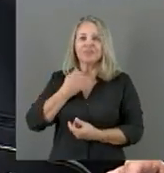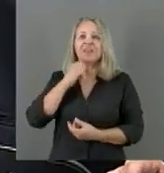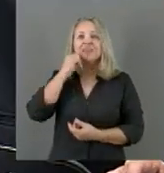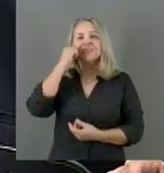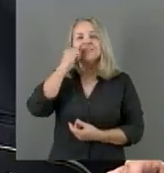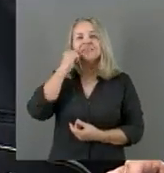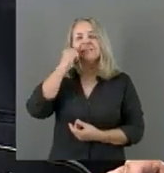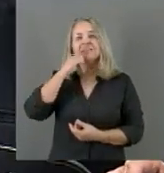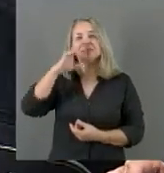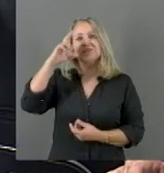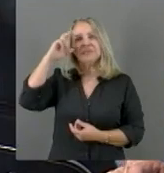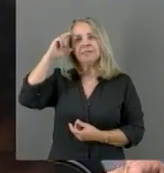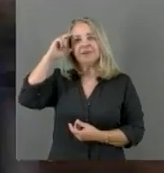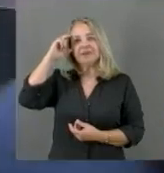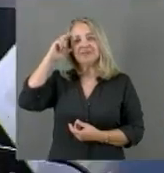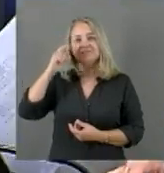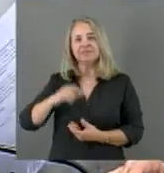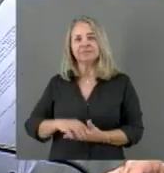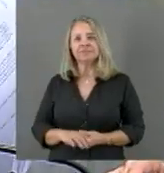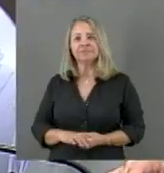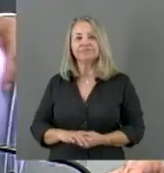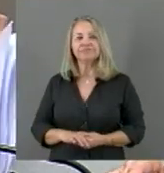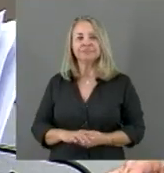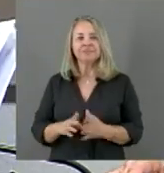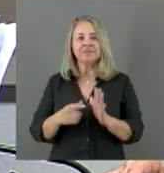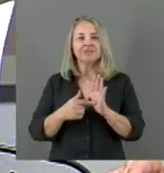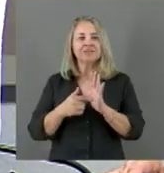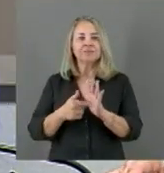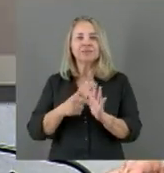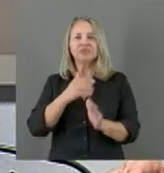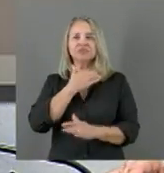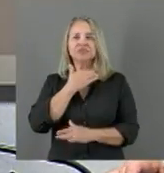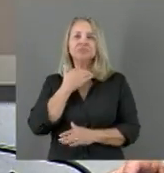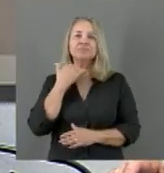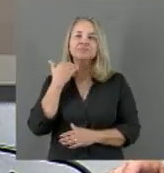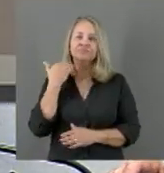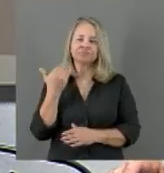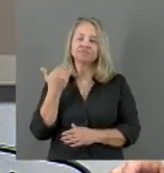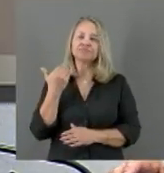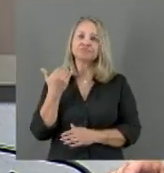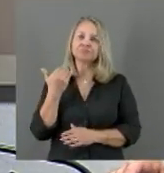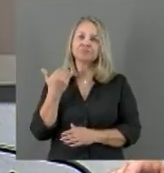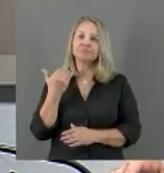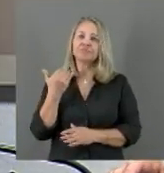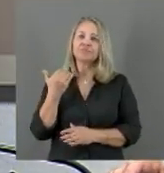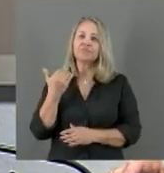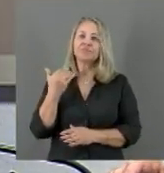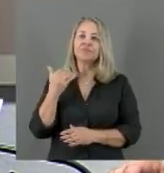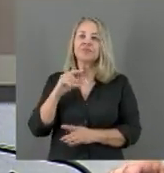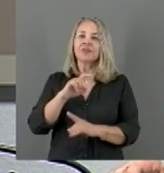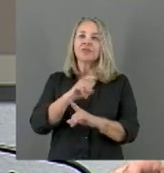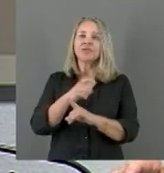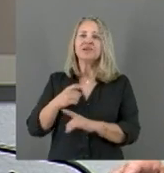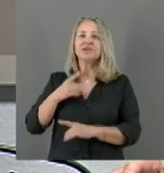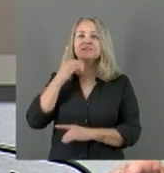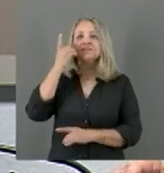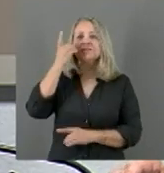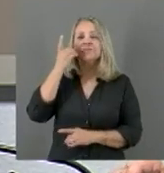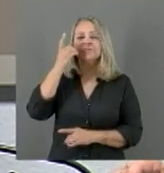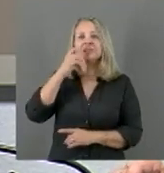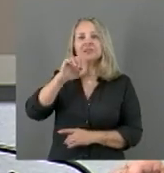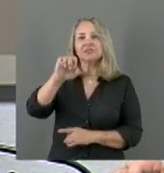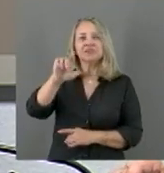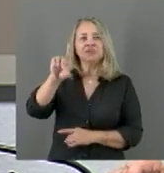senadora Damares Alves e que dá conta do falecimento do ex-deputado Eduardo